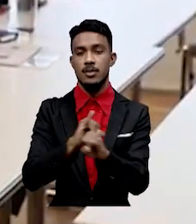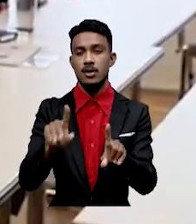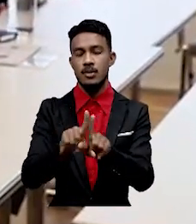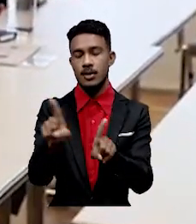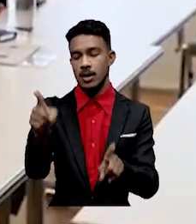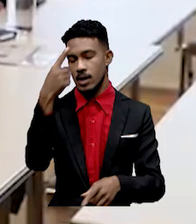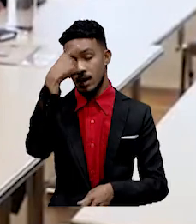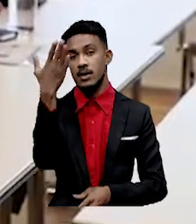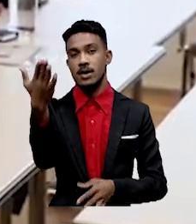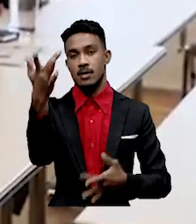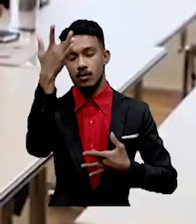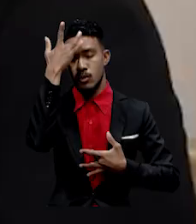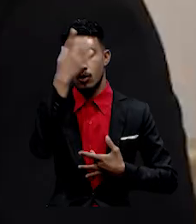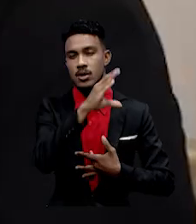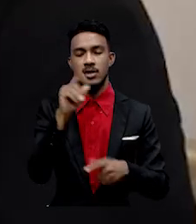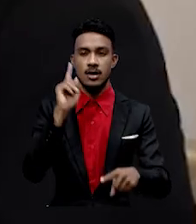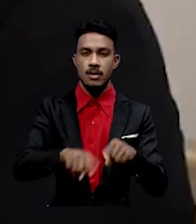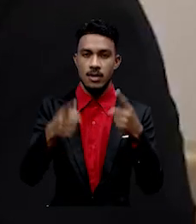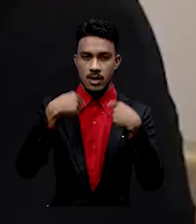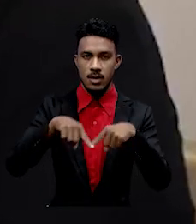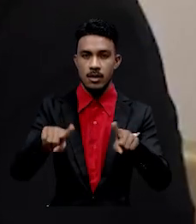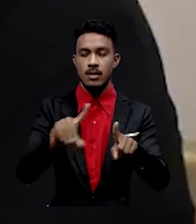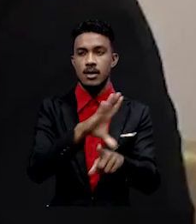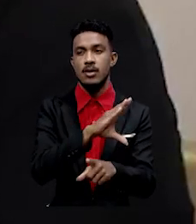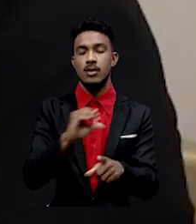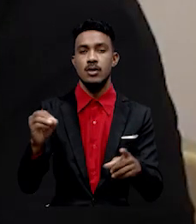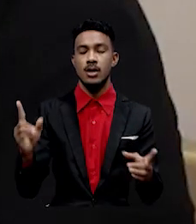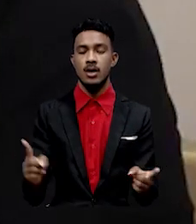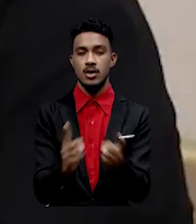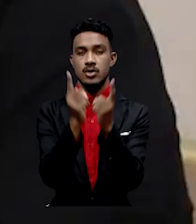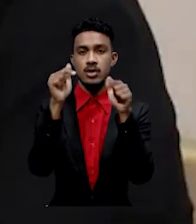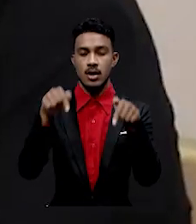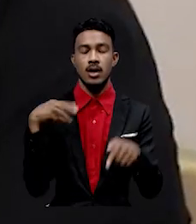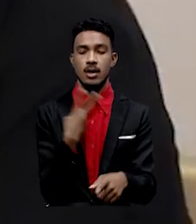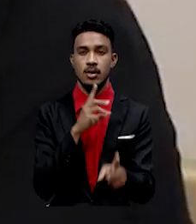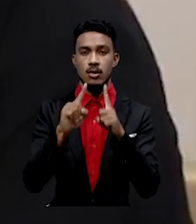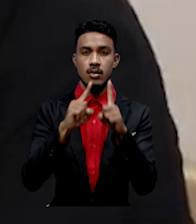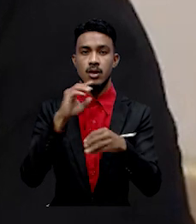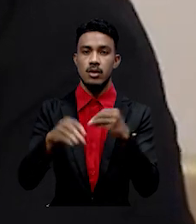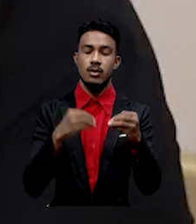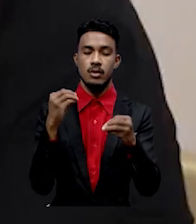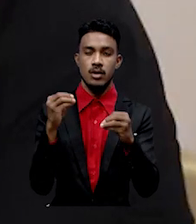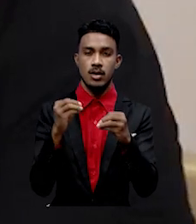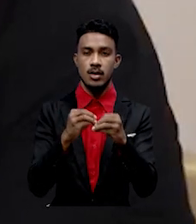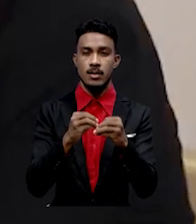Belabá. Então, a minha combina para a sua mão, falei, né, a minha colher com a